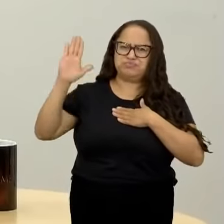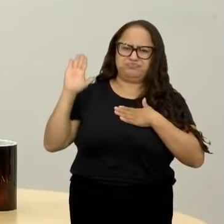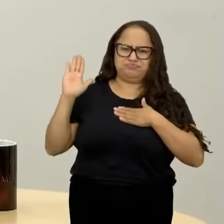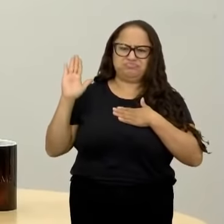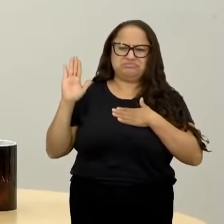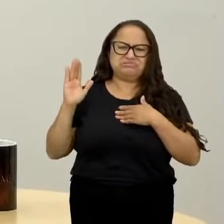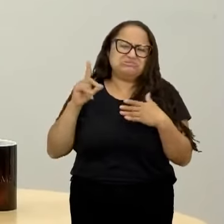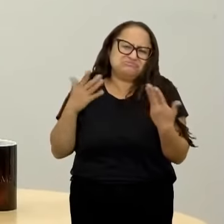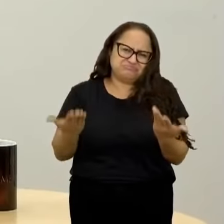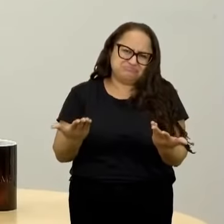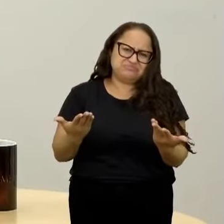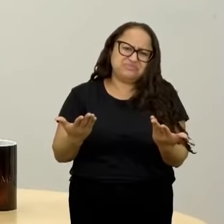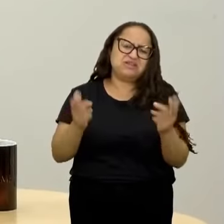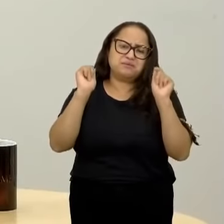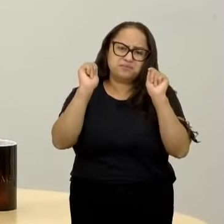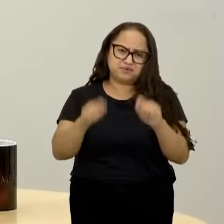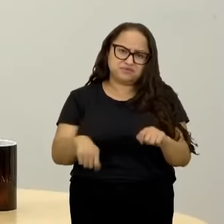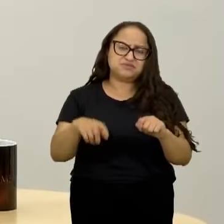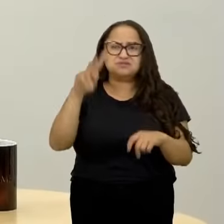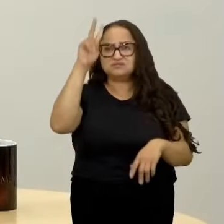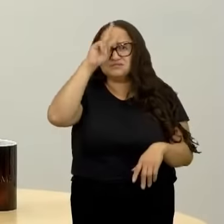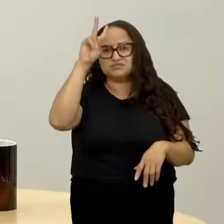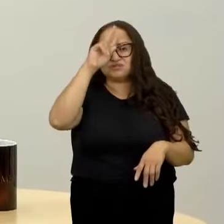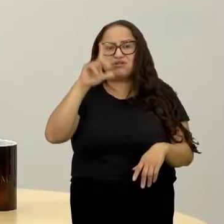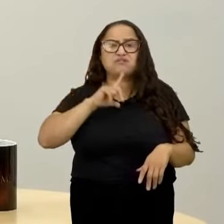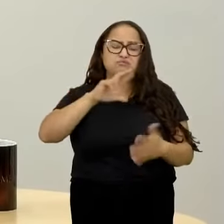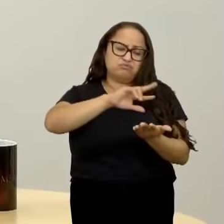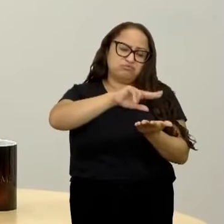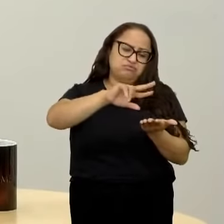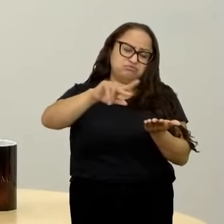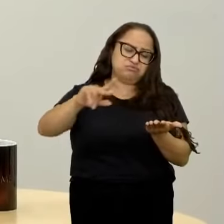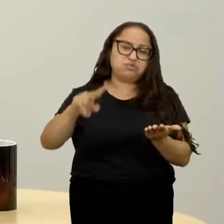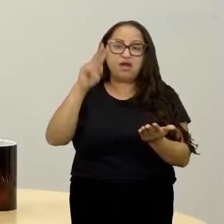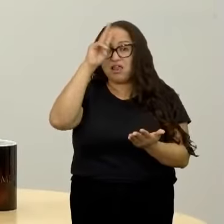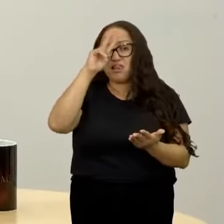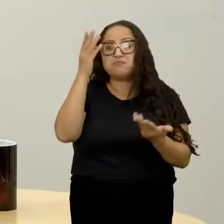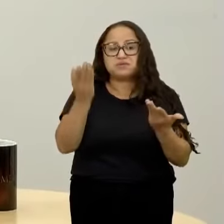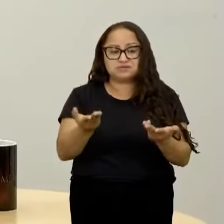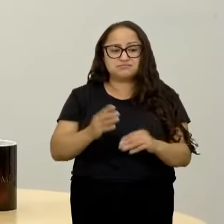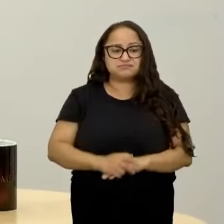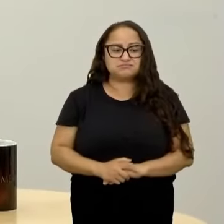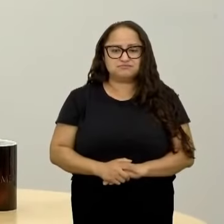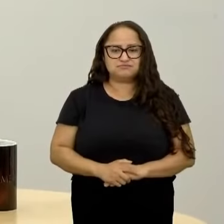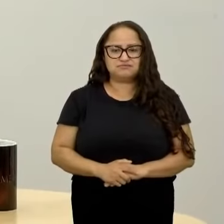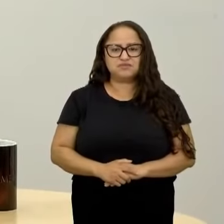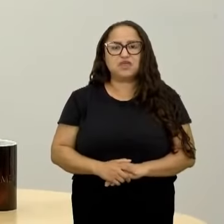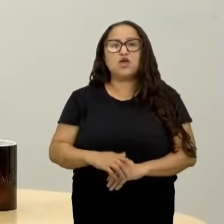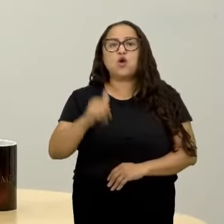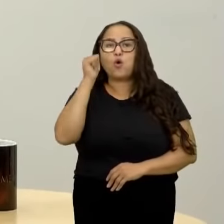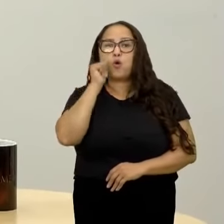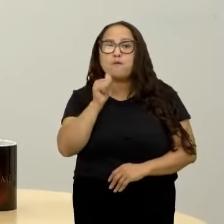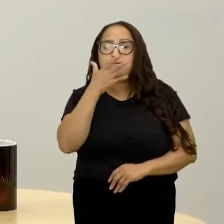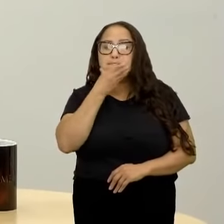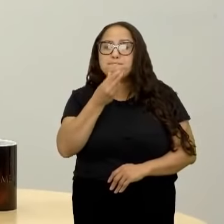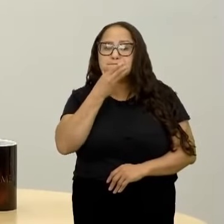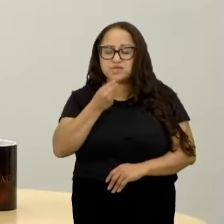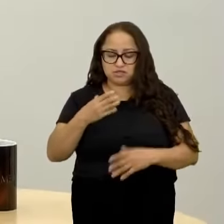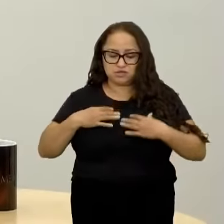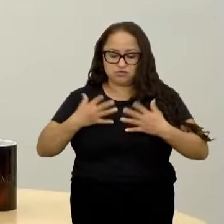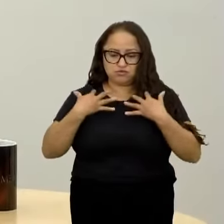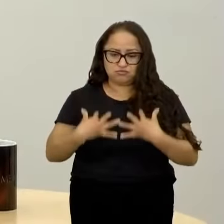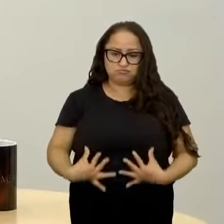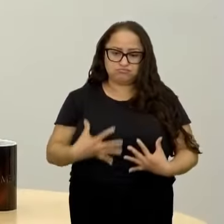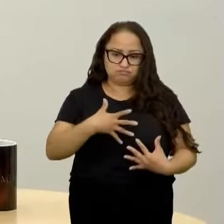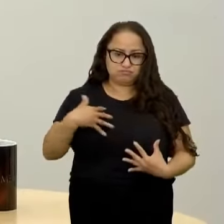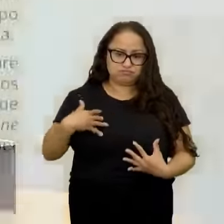gostam né as possibilidades de história tem muitas histórias aí que a gente pode lembrar aqui é o menino Pijama Listrado ele fez uma resenha Aliás